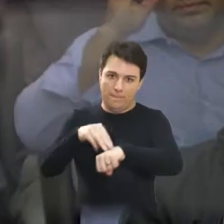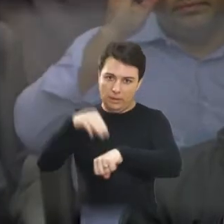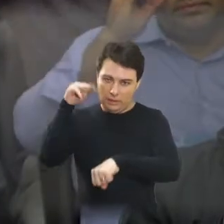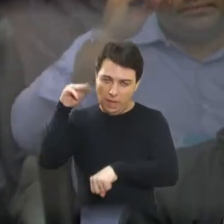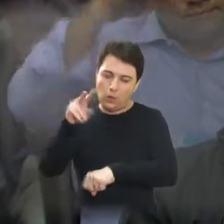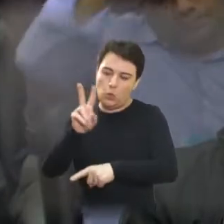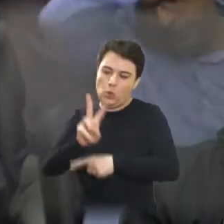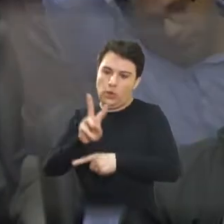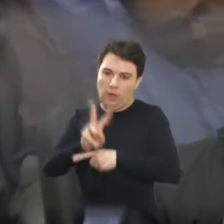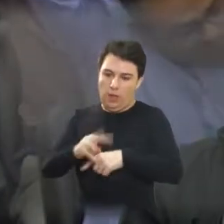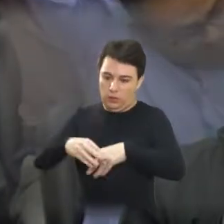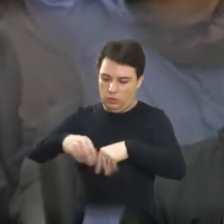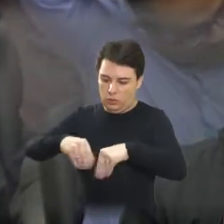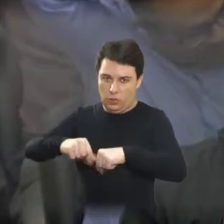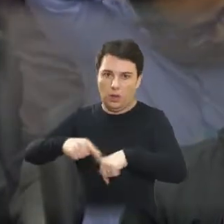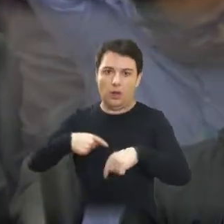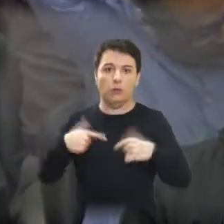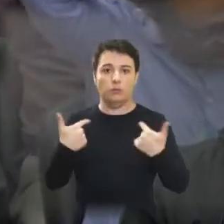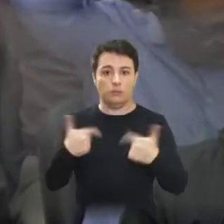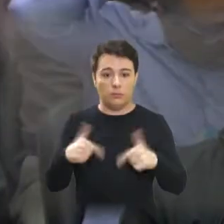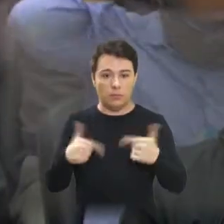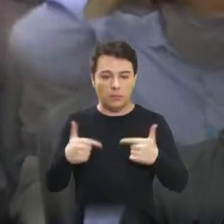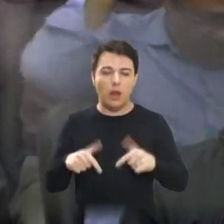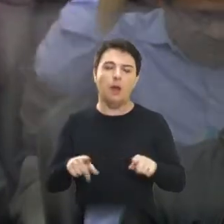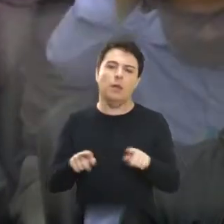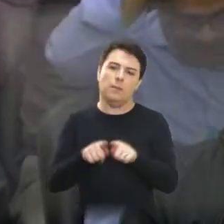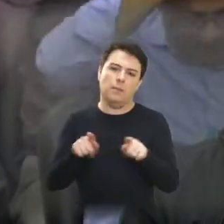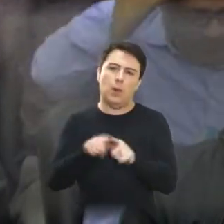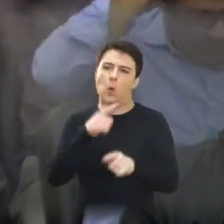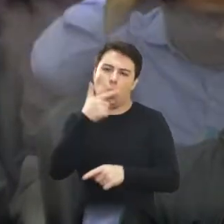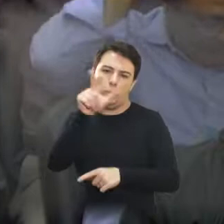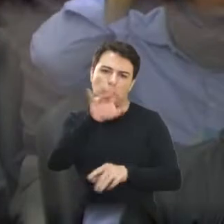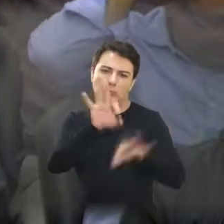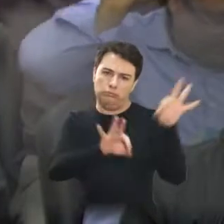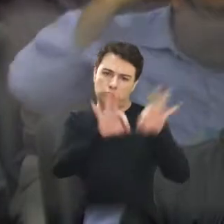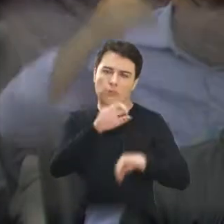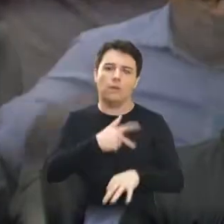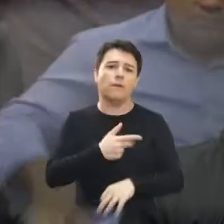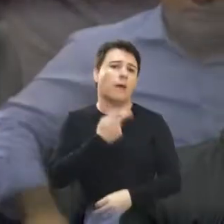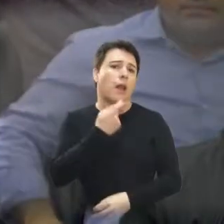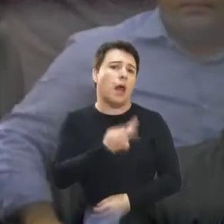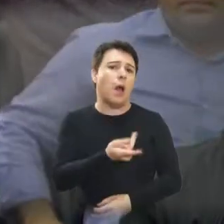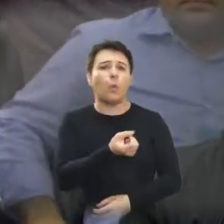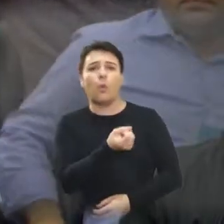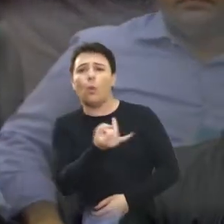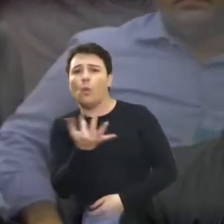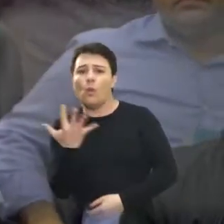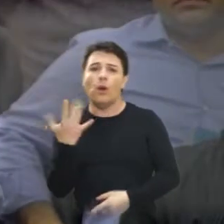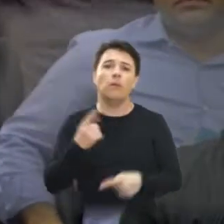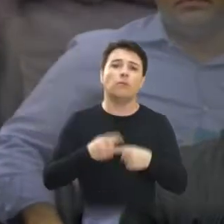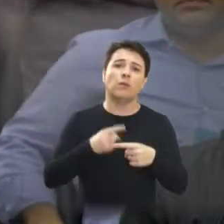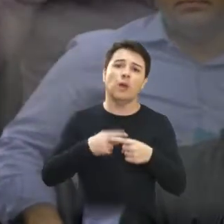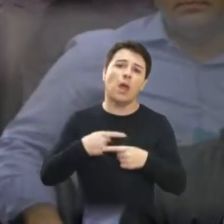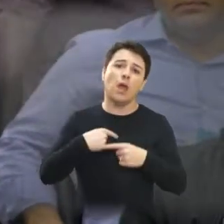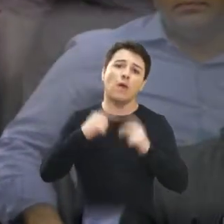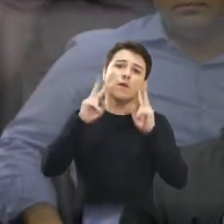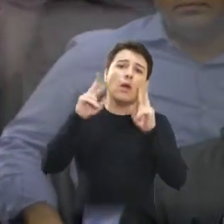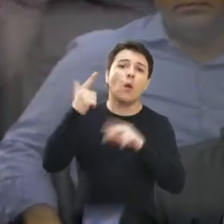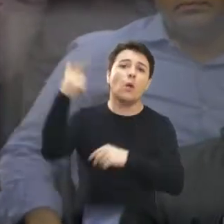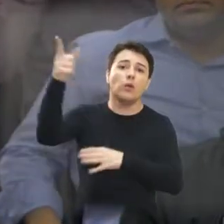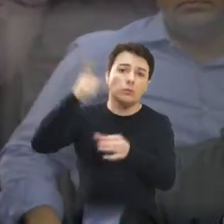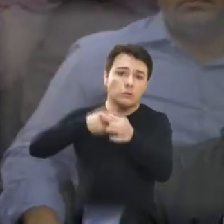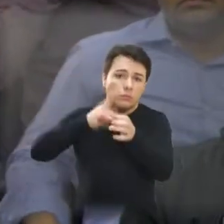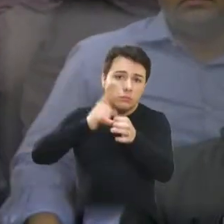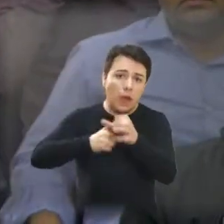do solo, trabalhei em projeto de arrima. Eu queria colocar algumas ponderações, até vendo outras cidades, os